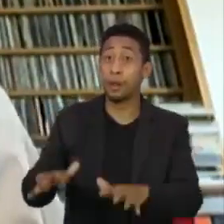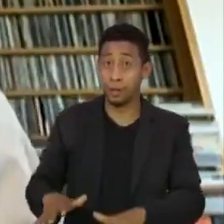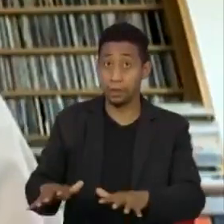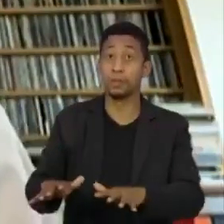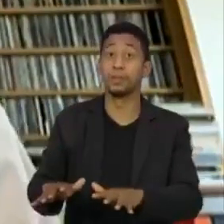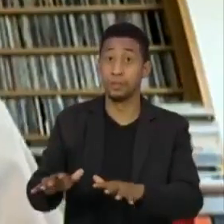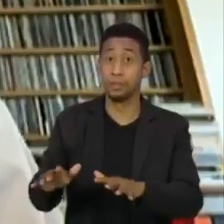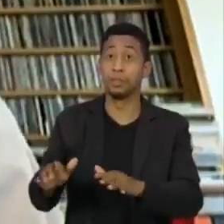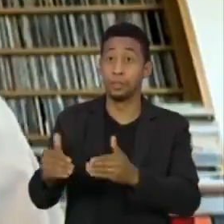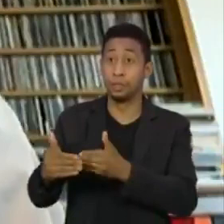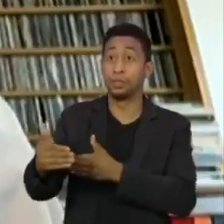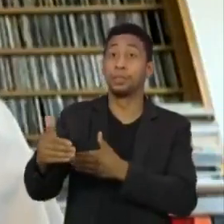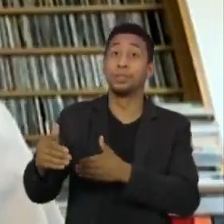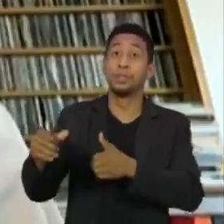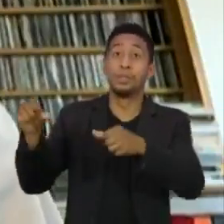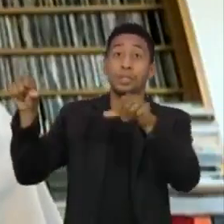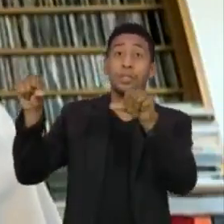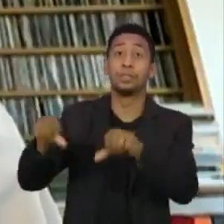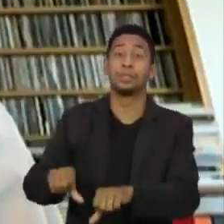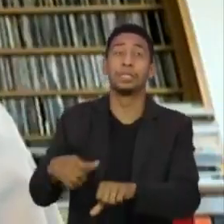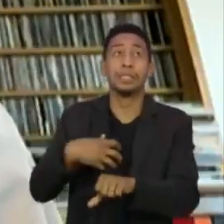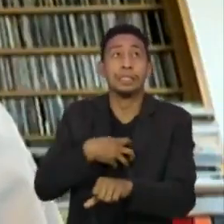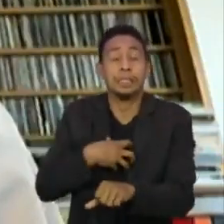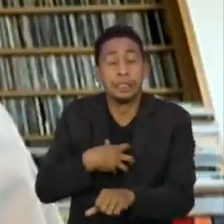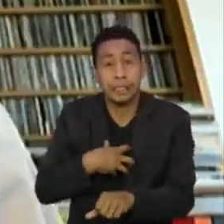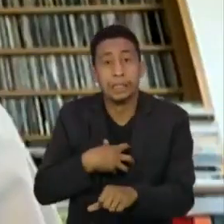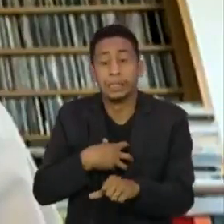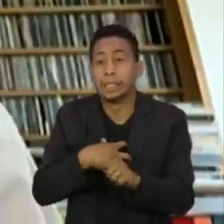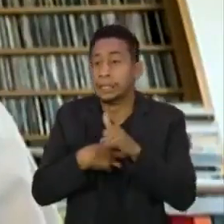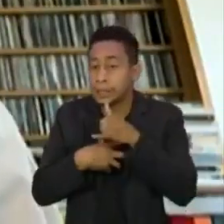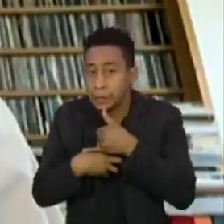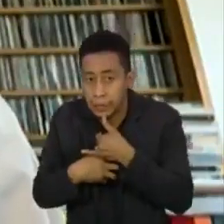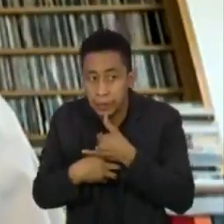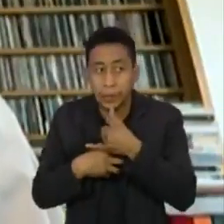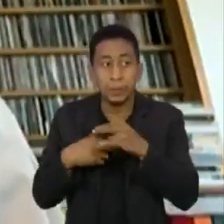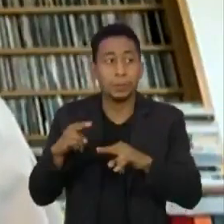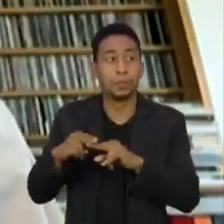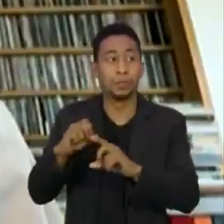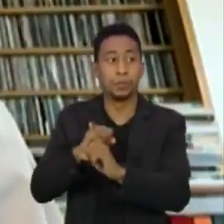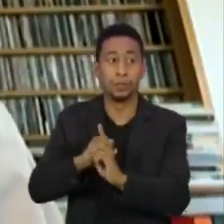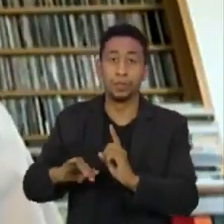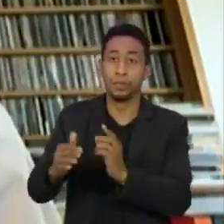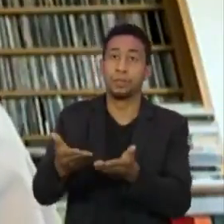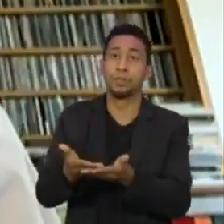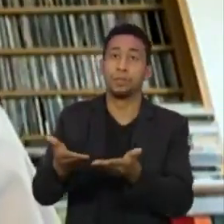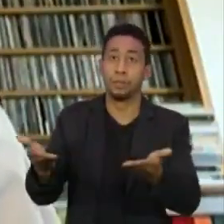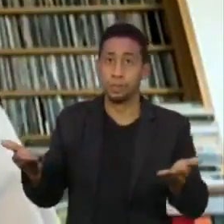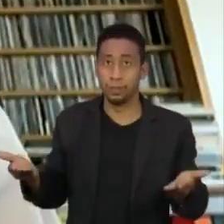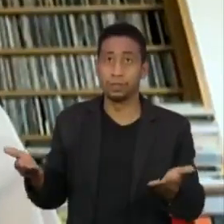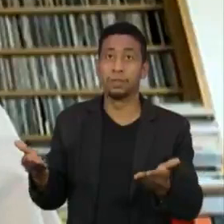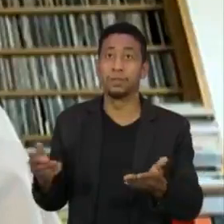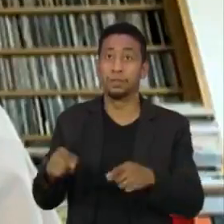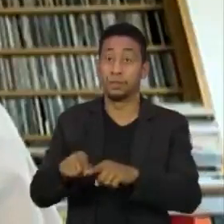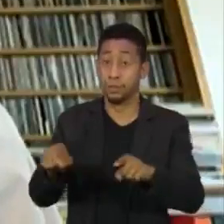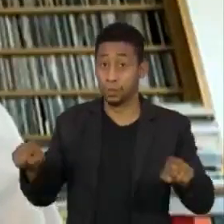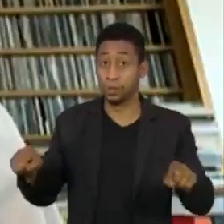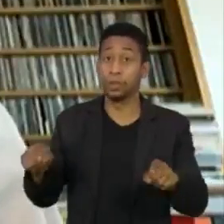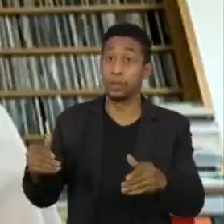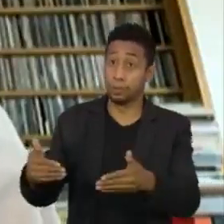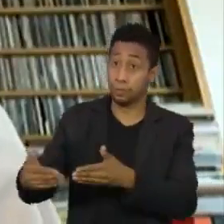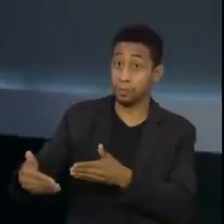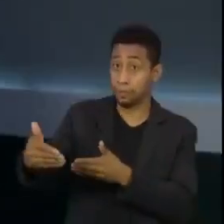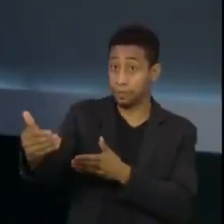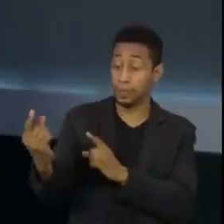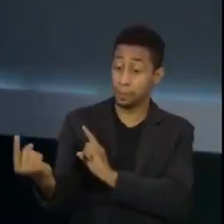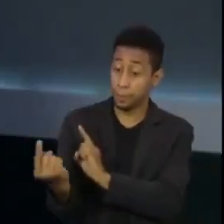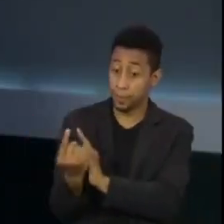grande fenômeno de ressentimento com a sociedade, como se essa democracia ela só servisse para atender